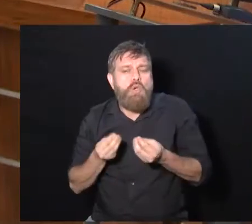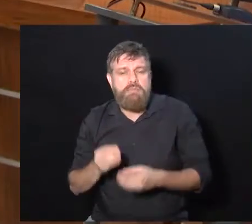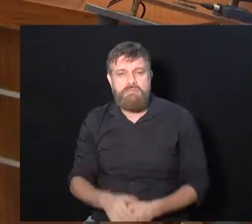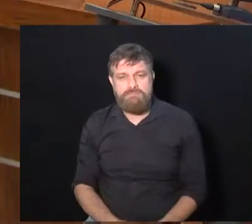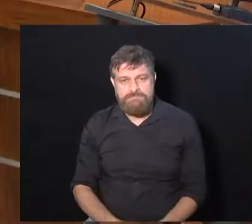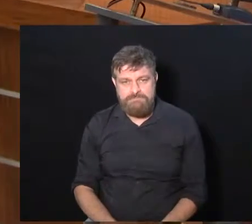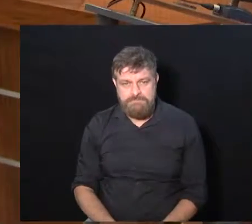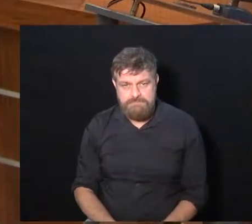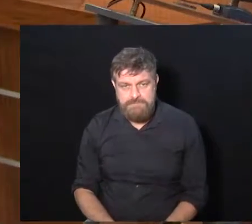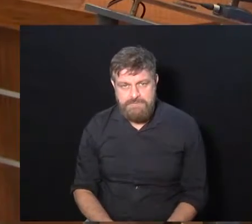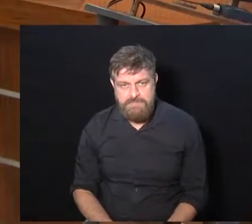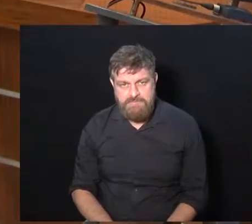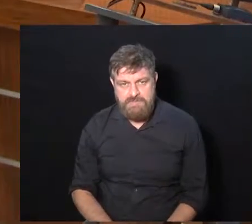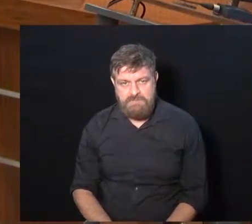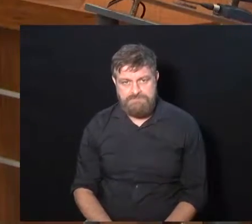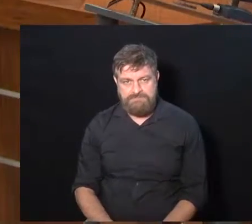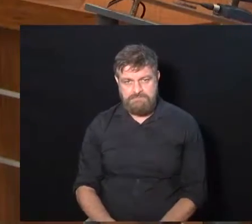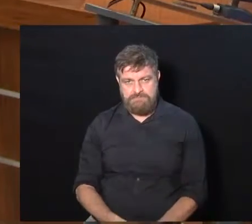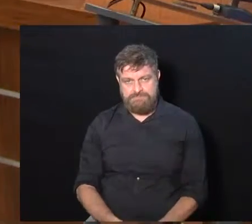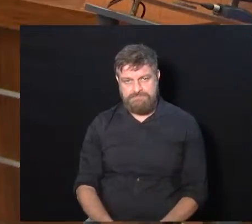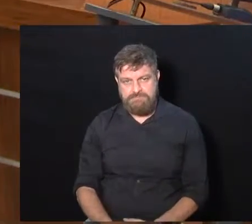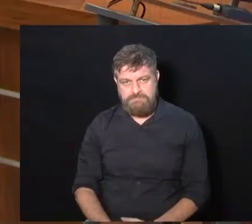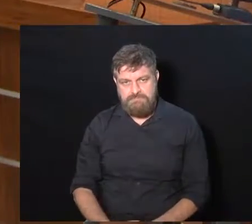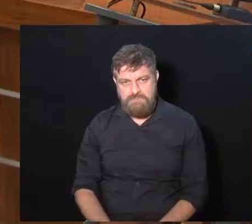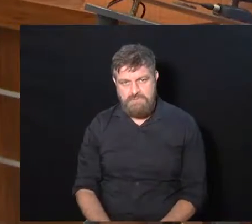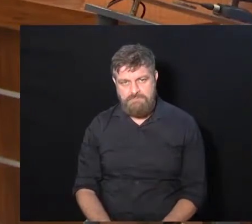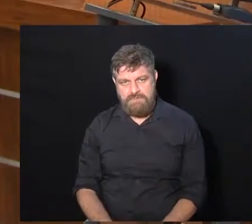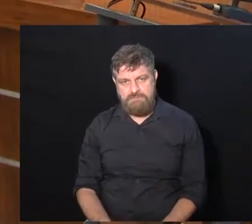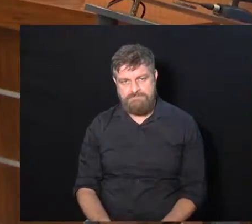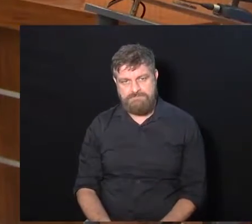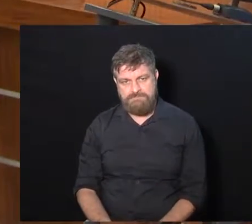Fala primeiro, daí você acaba, né? Vou falar um minutinho.